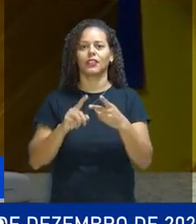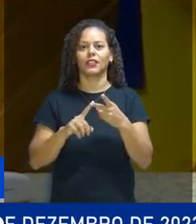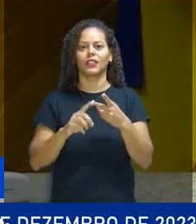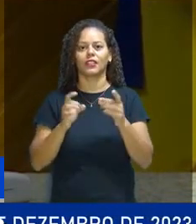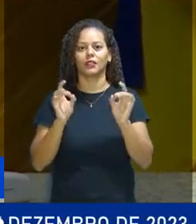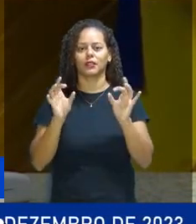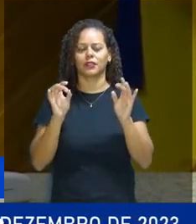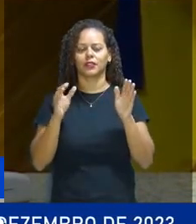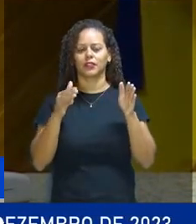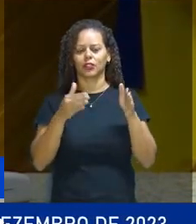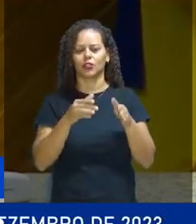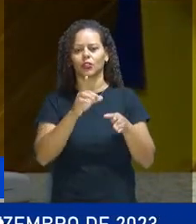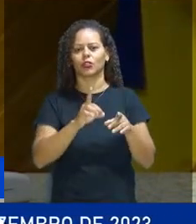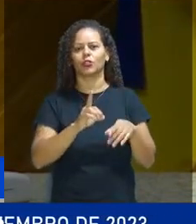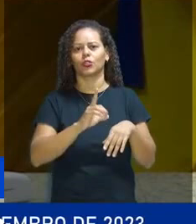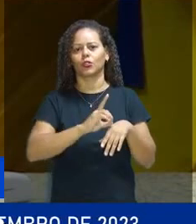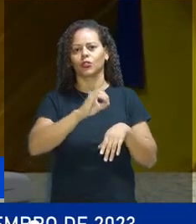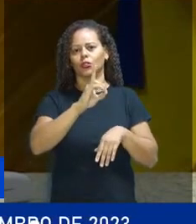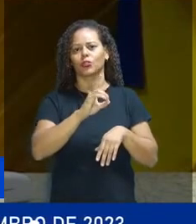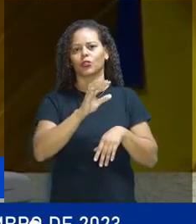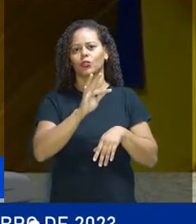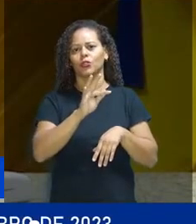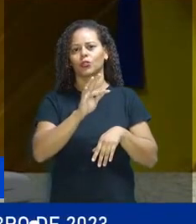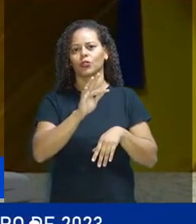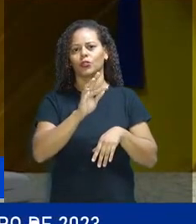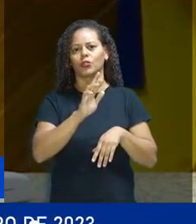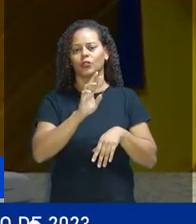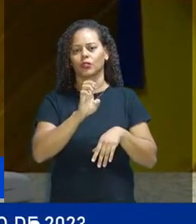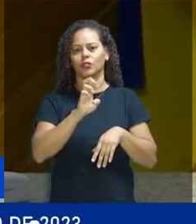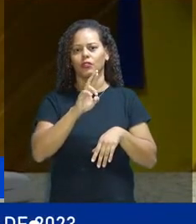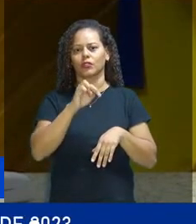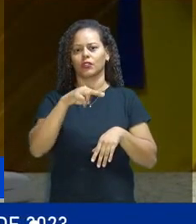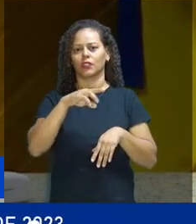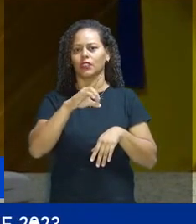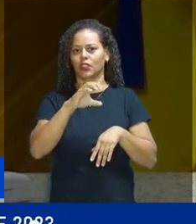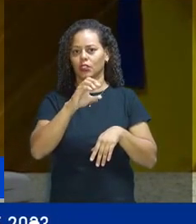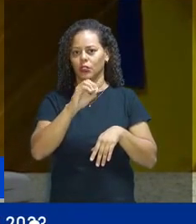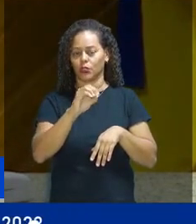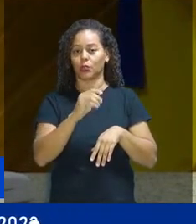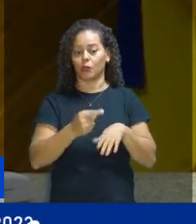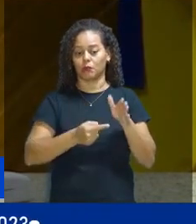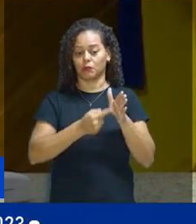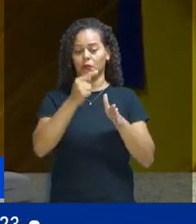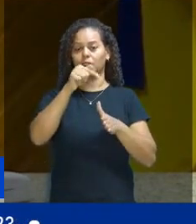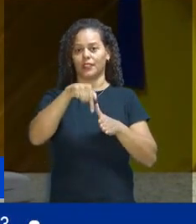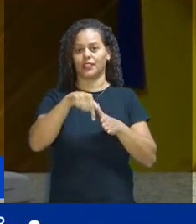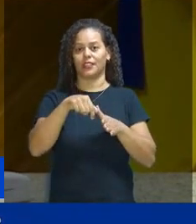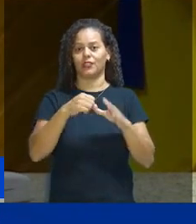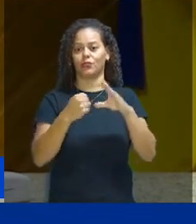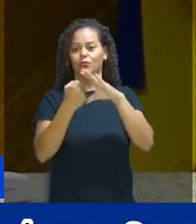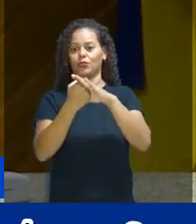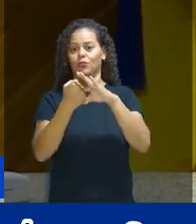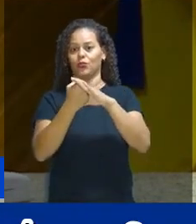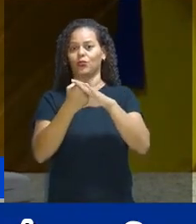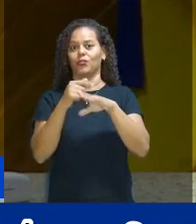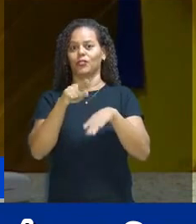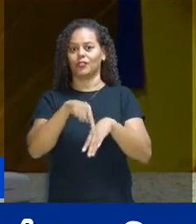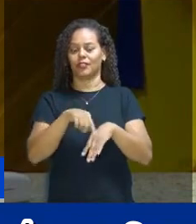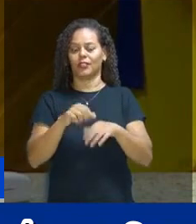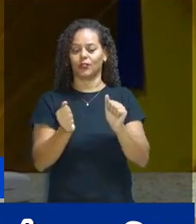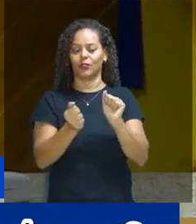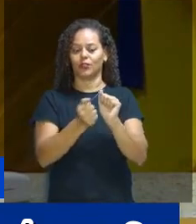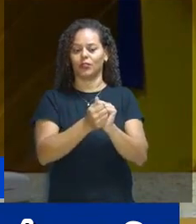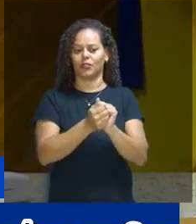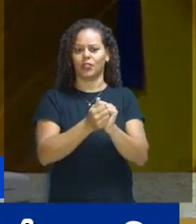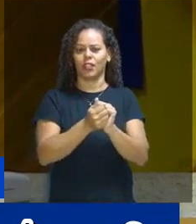ao doutor Fernando, que está conosco pela primeira vez aqui no Tribunal Regional Eleitoral. O Fernando estava me